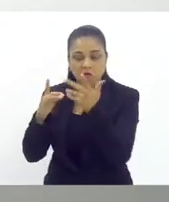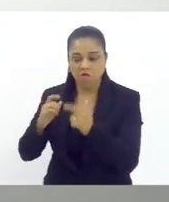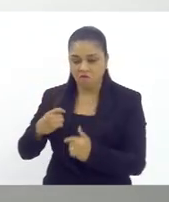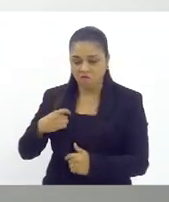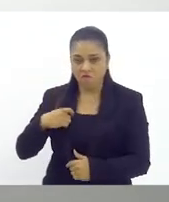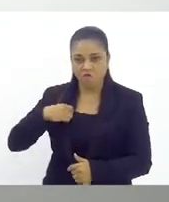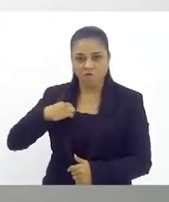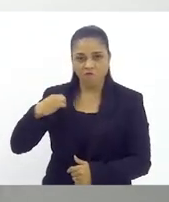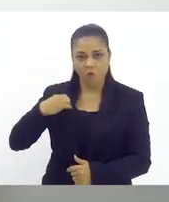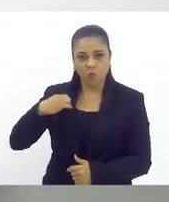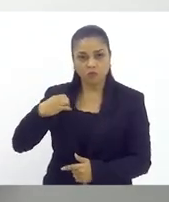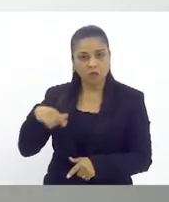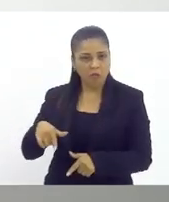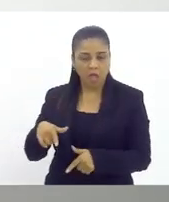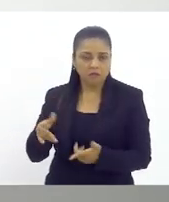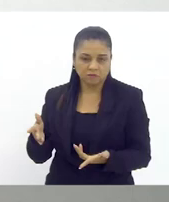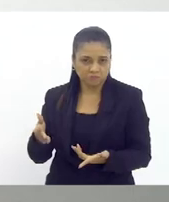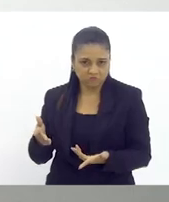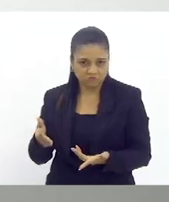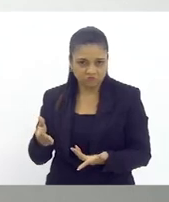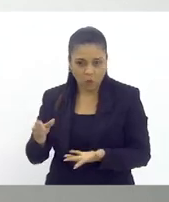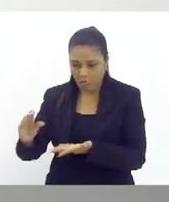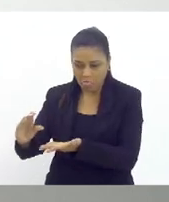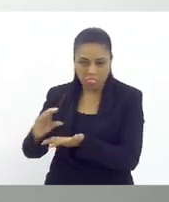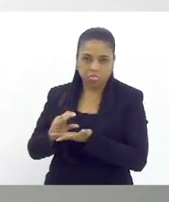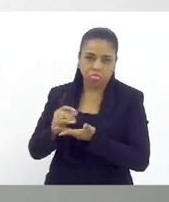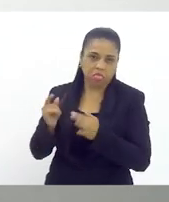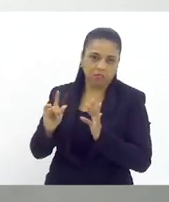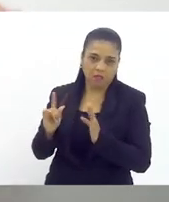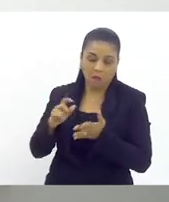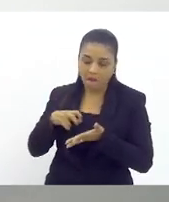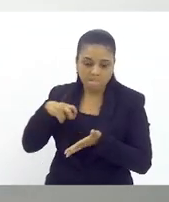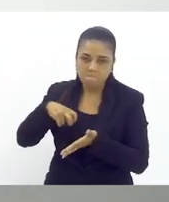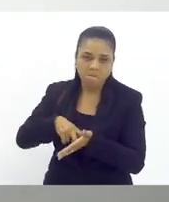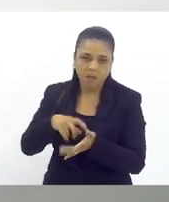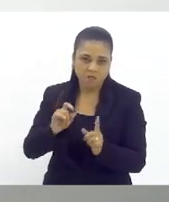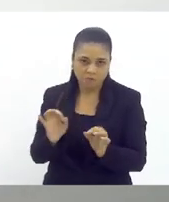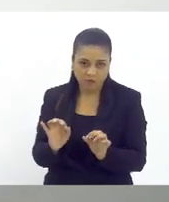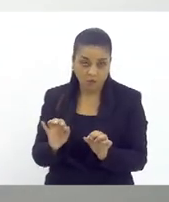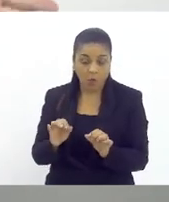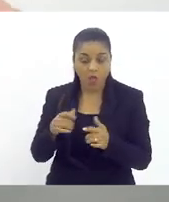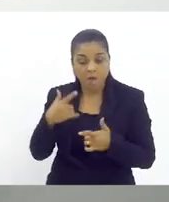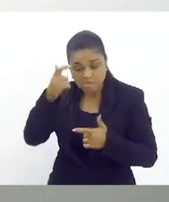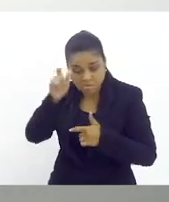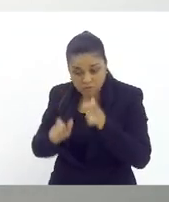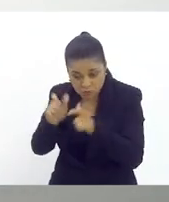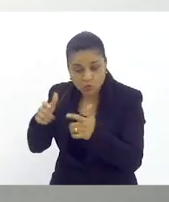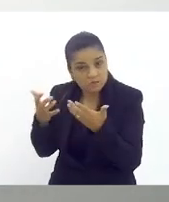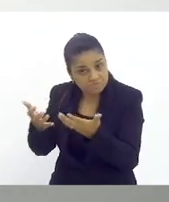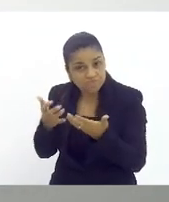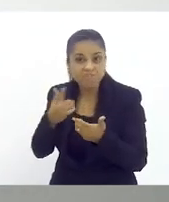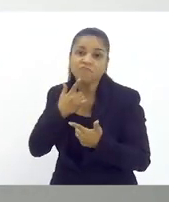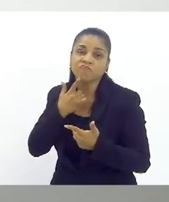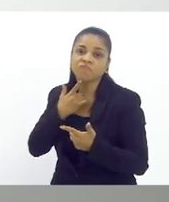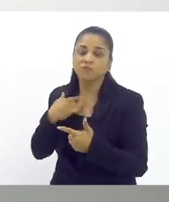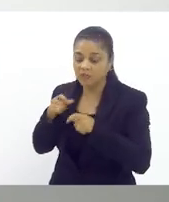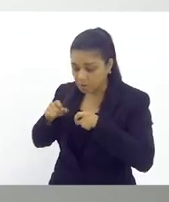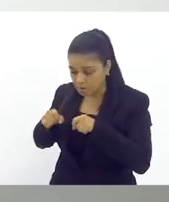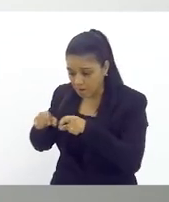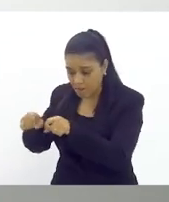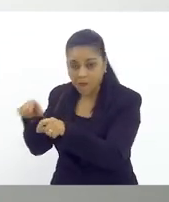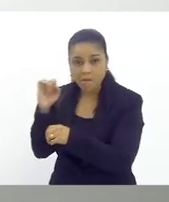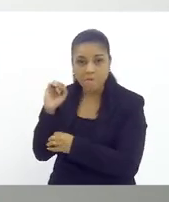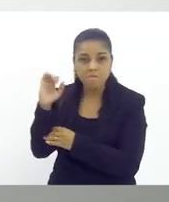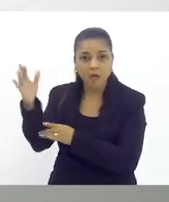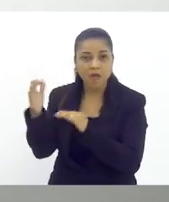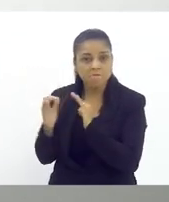por penas né não são apenados né São pessoas que querem reflorestar então a gente